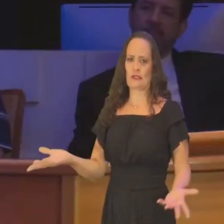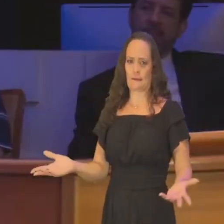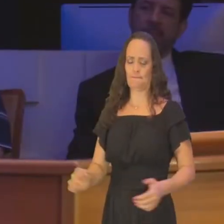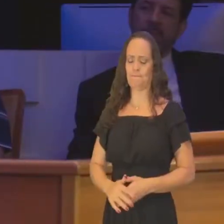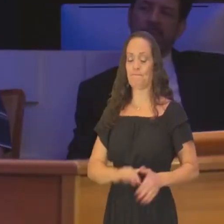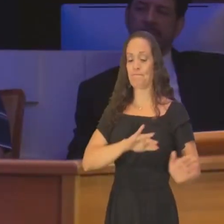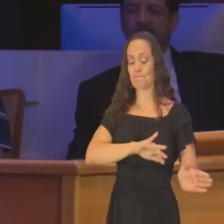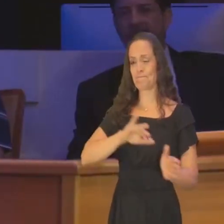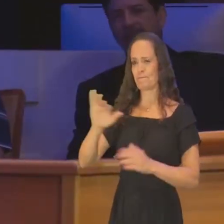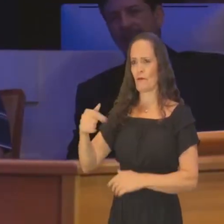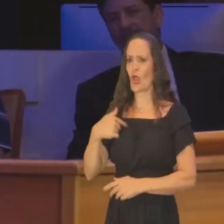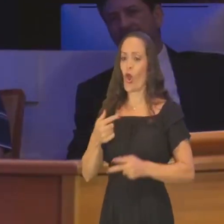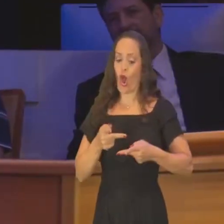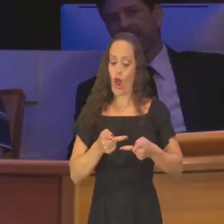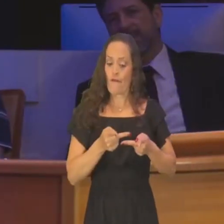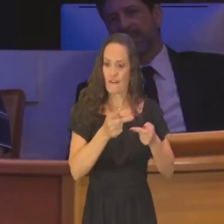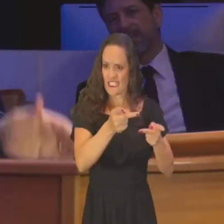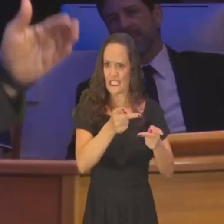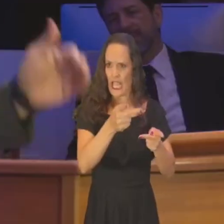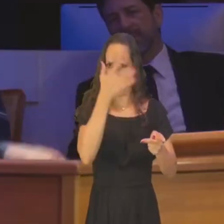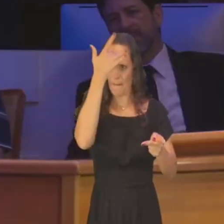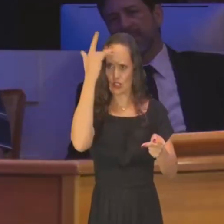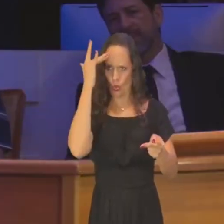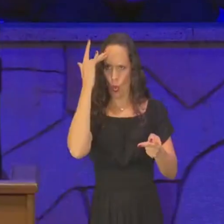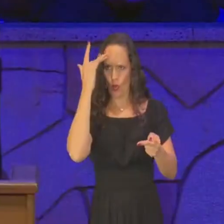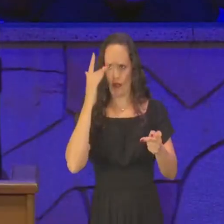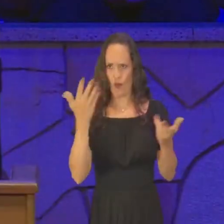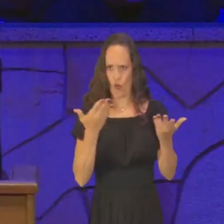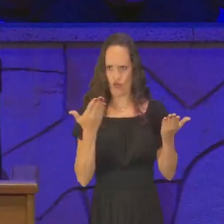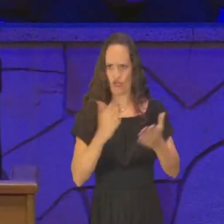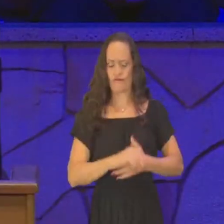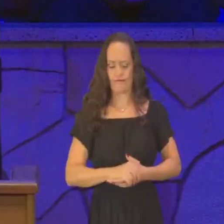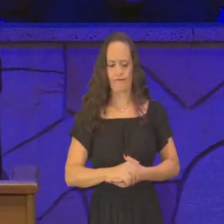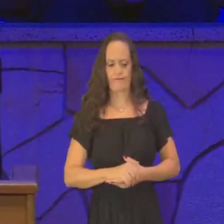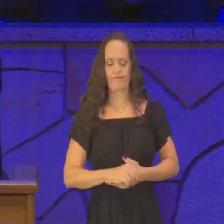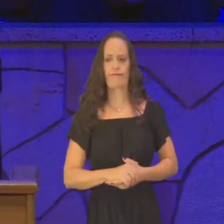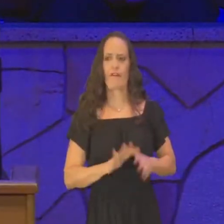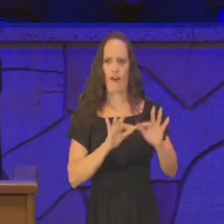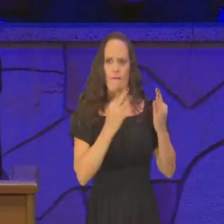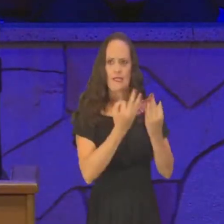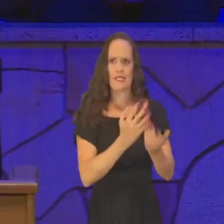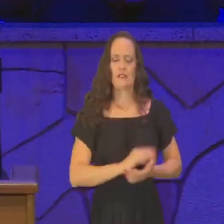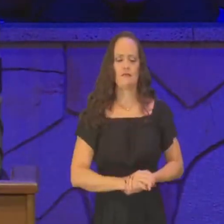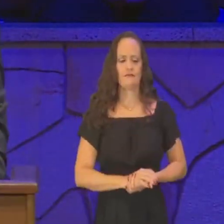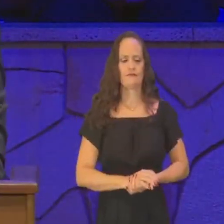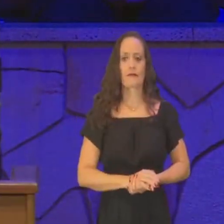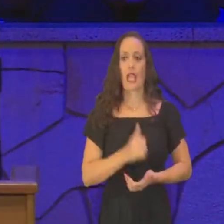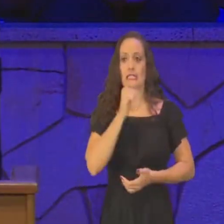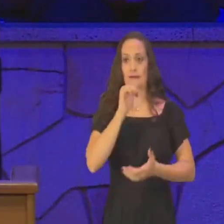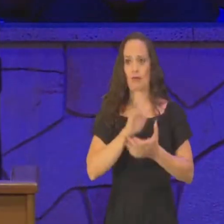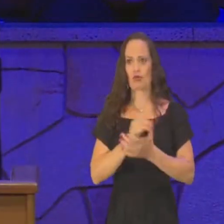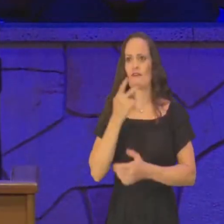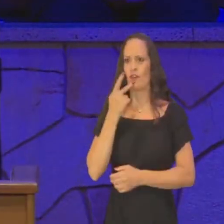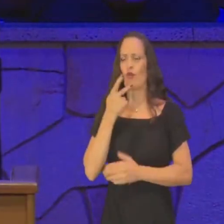a esposa do nosso irmão Cláudio Gontijo, ore por ele, disse: pastor, nós vamos orar e vamos crer.